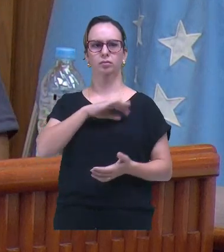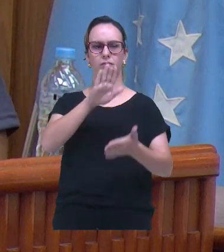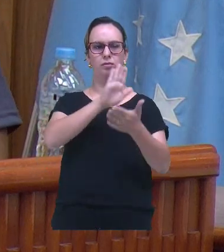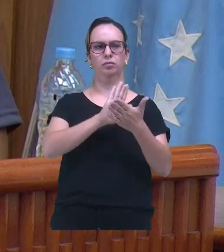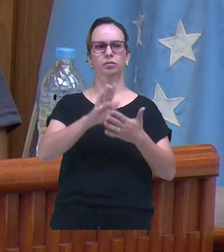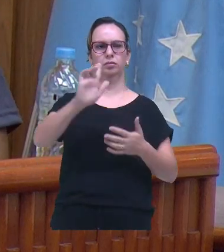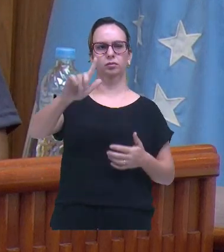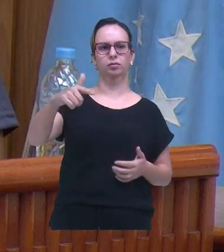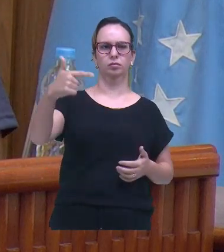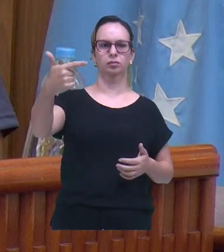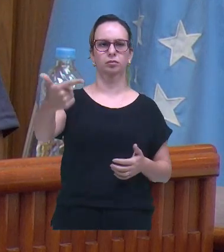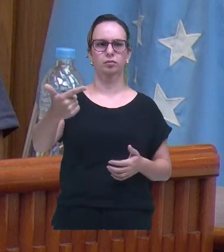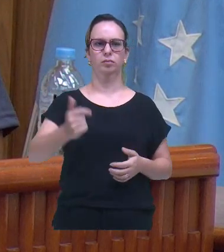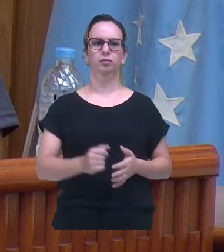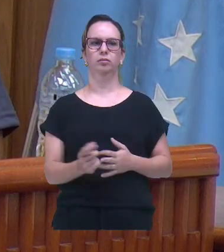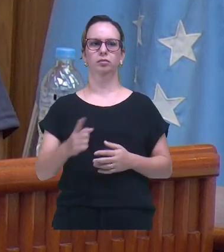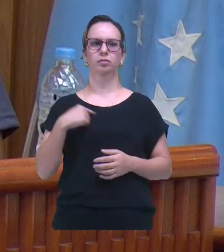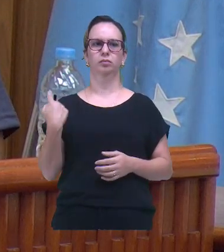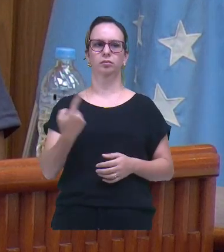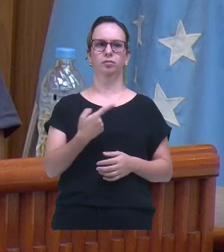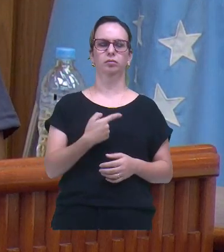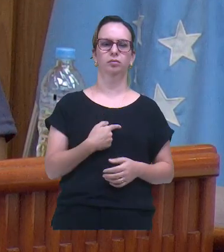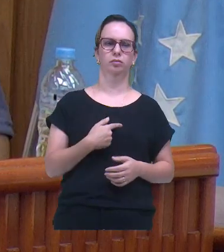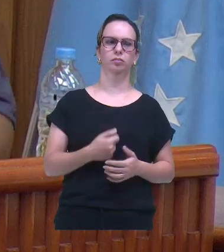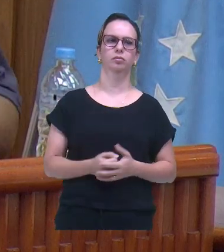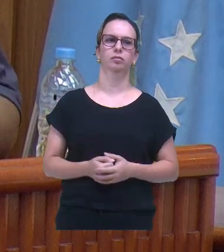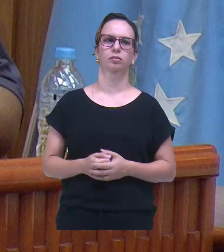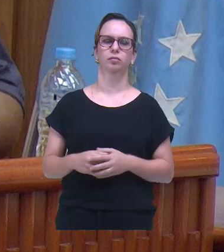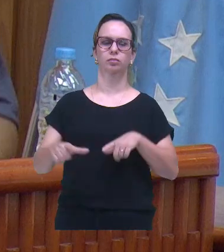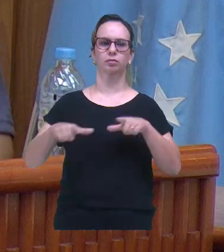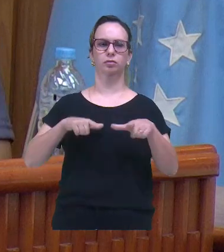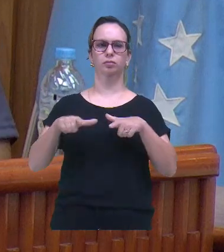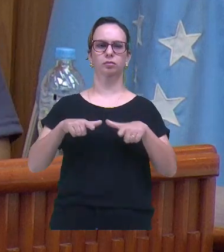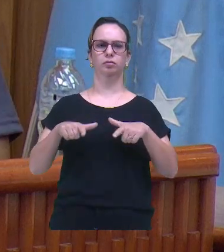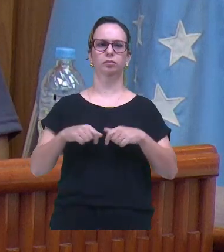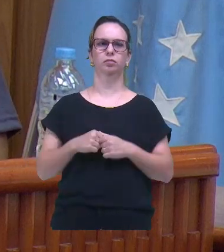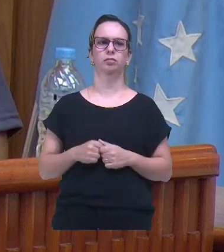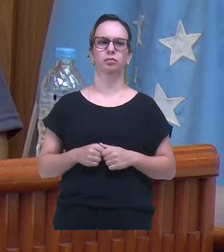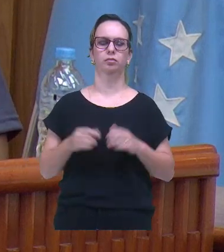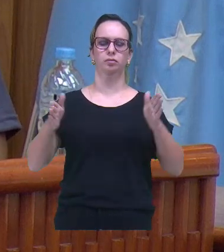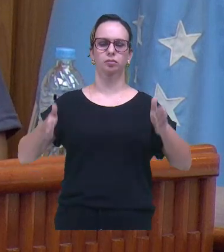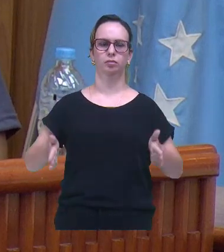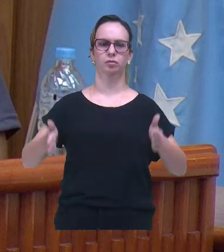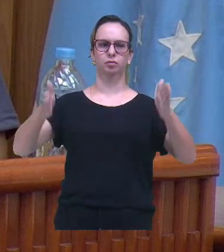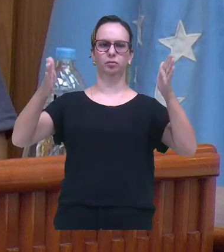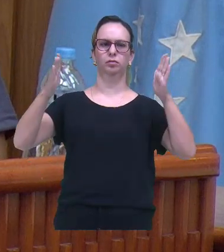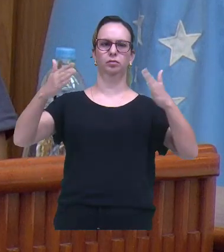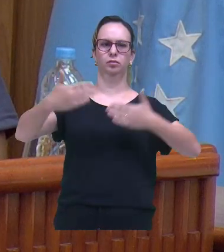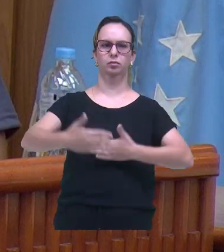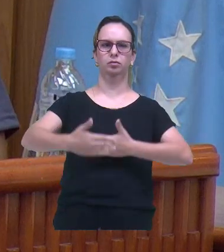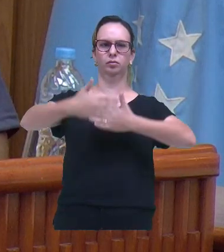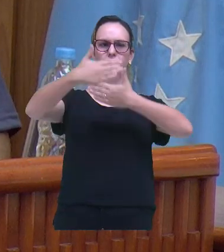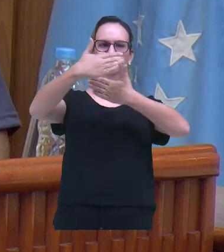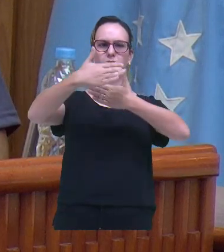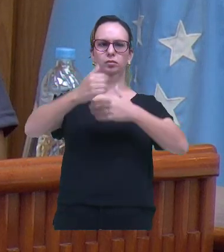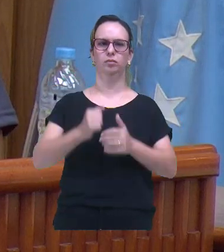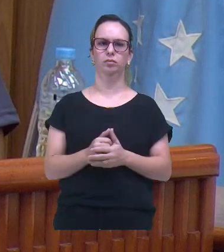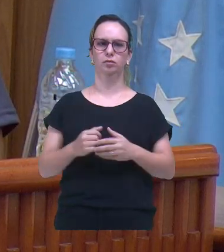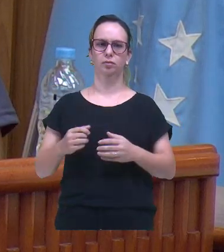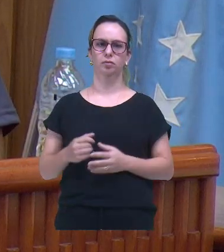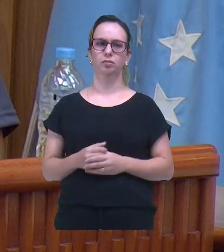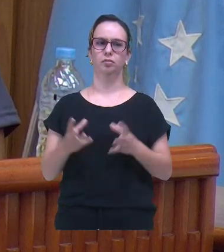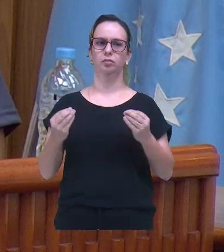categorias, e nós, agentes penitenciários, que trabalhamos entre quatro muros ou entre muralhas, muitas vezes não